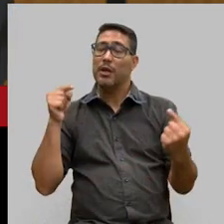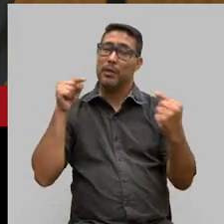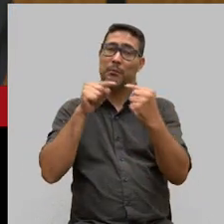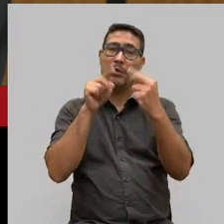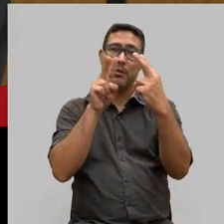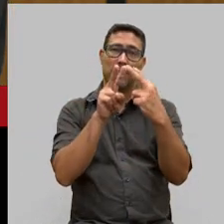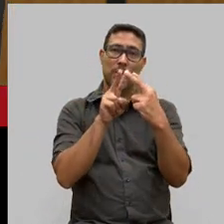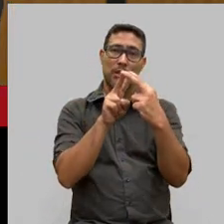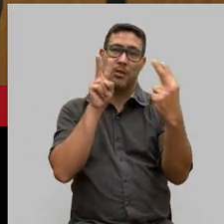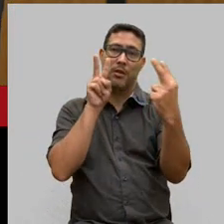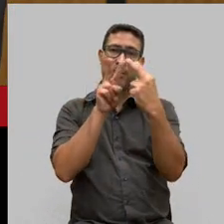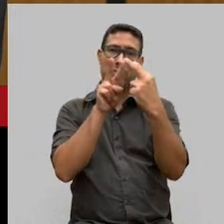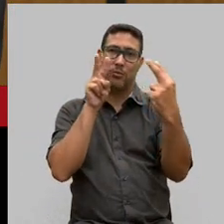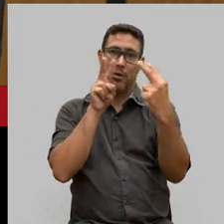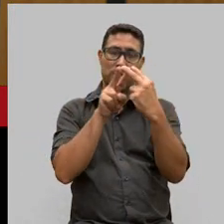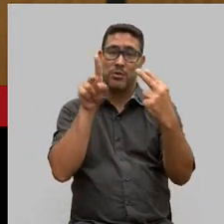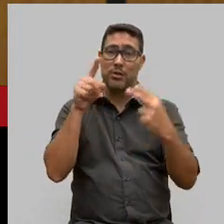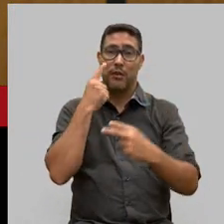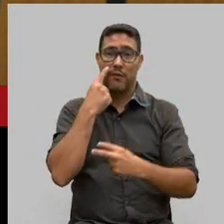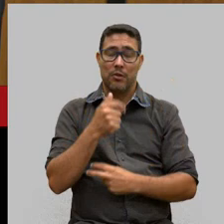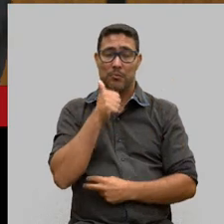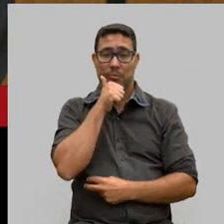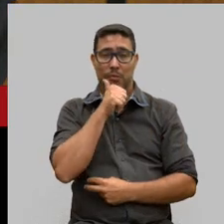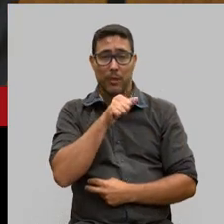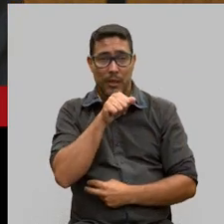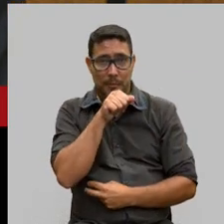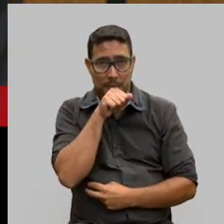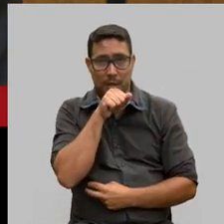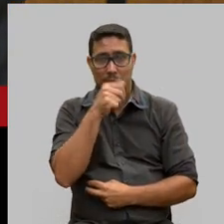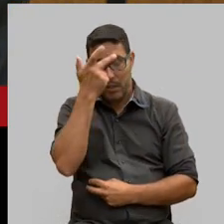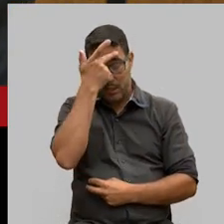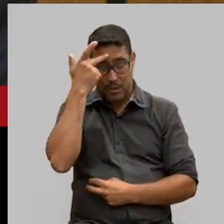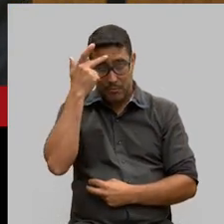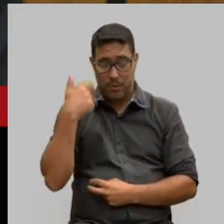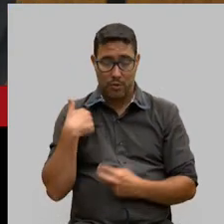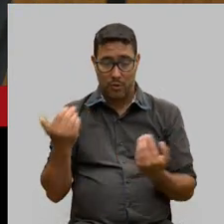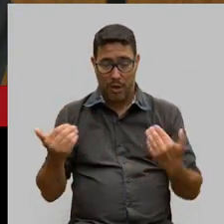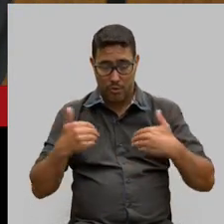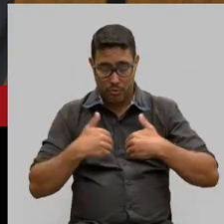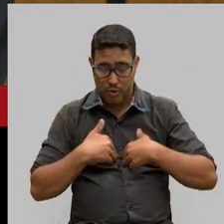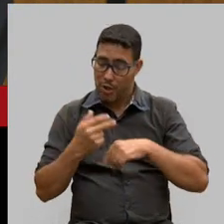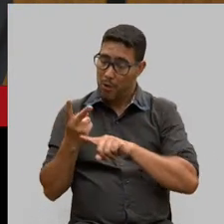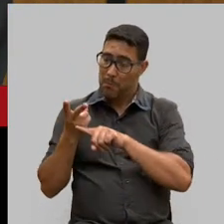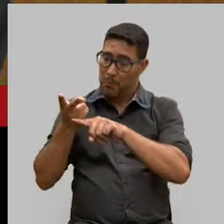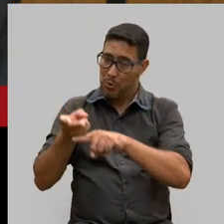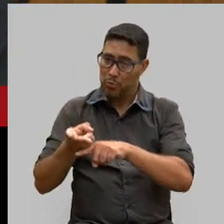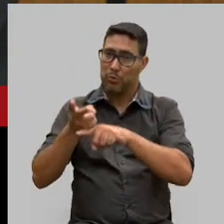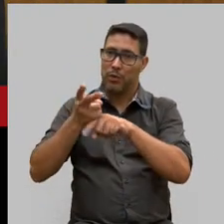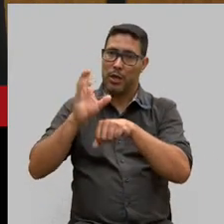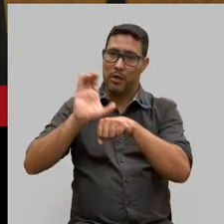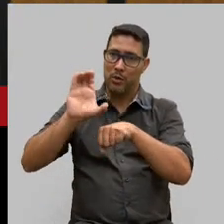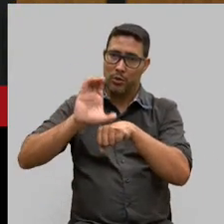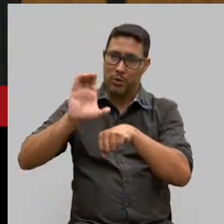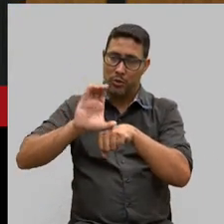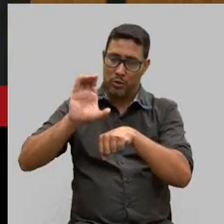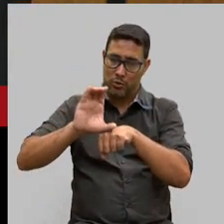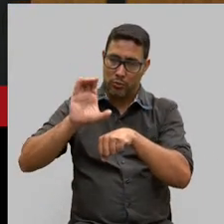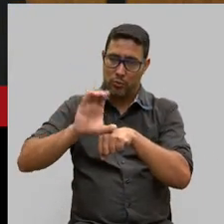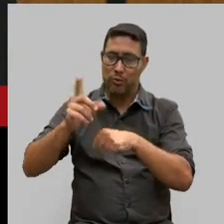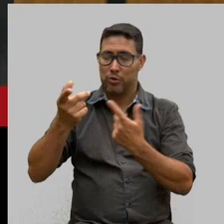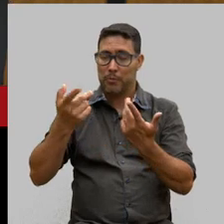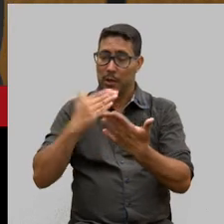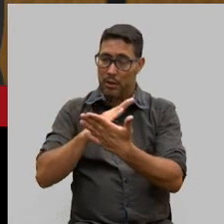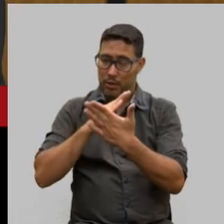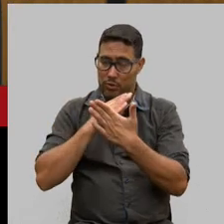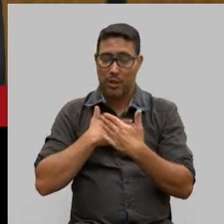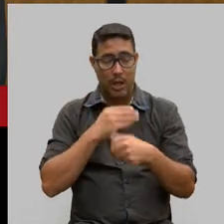mães irem buscar né Mães de de de autistas buscarem os cursos eh para cuidarem dos próprios filhos